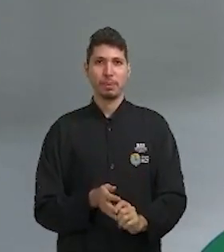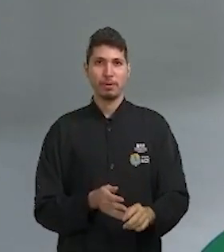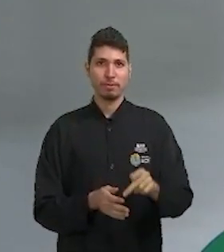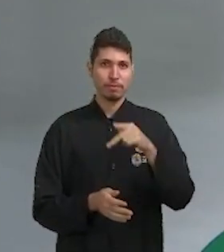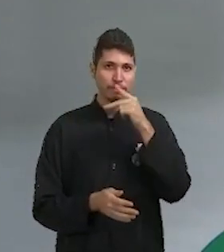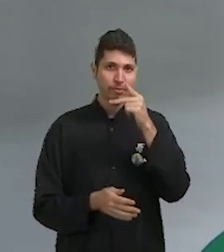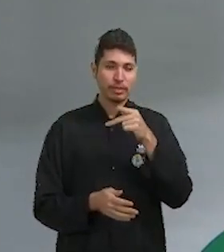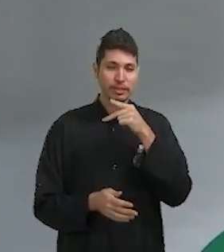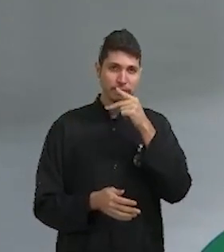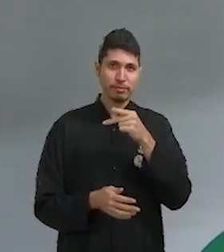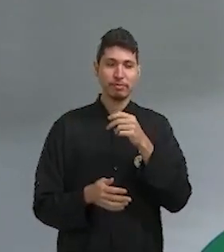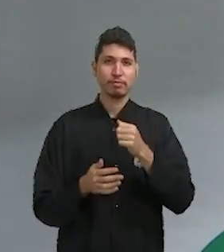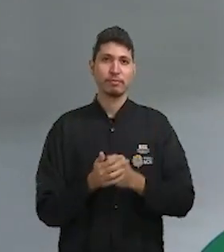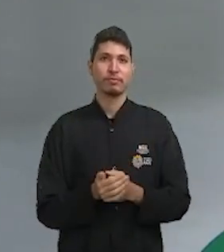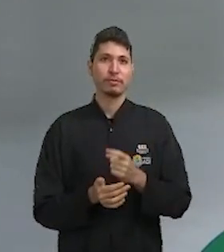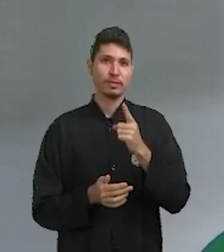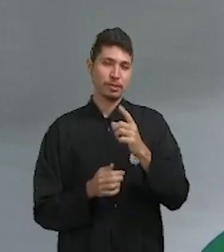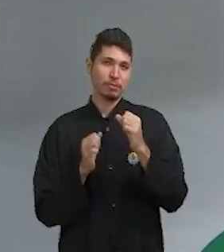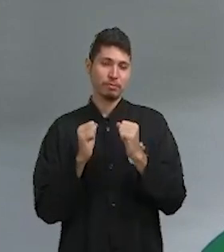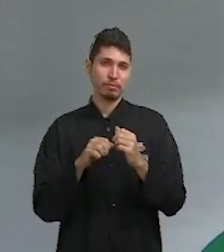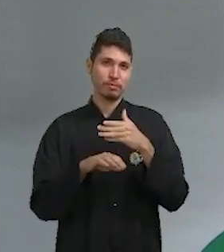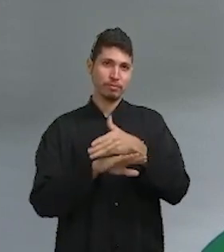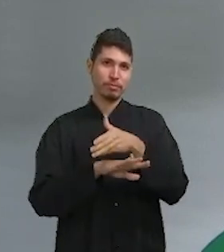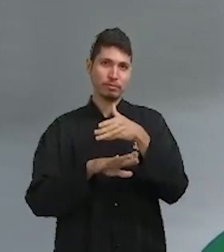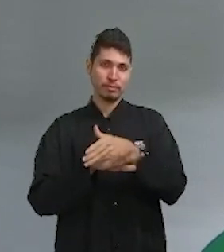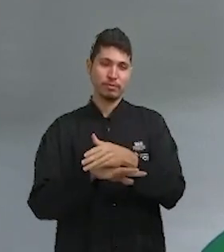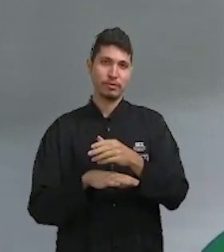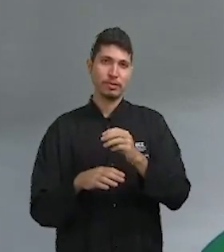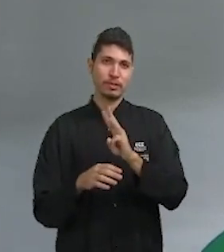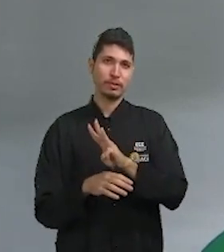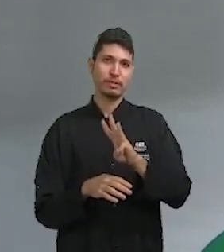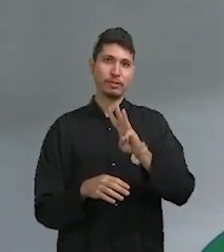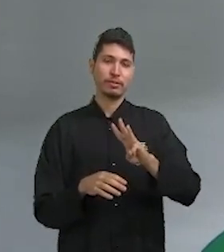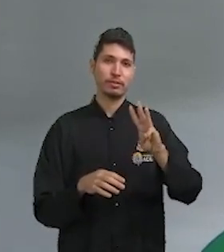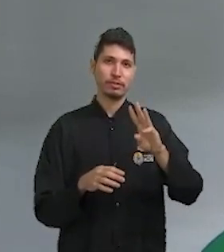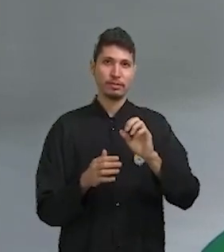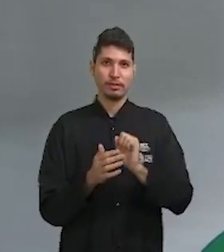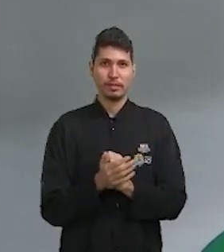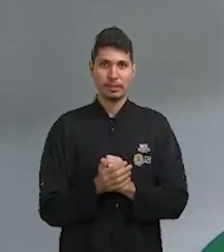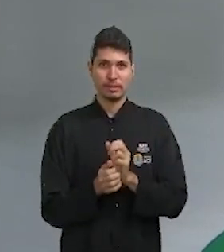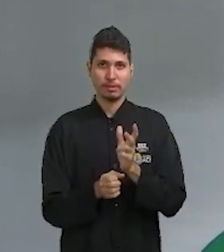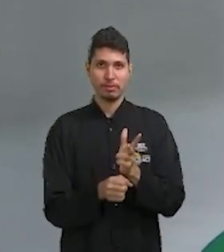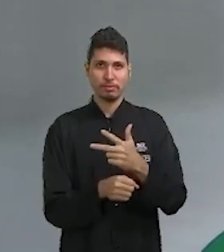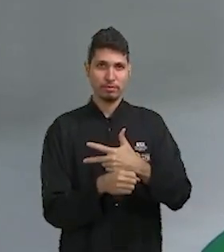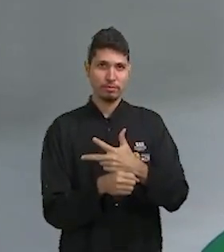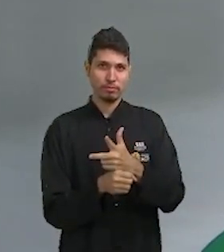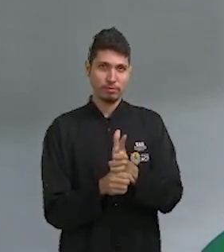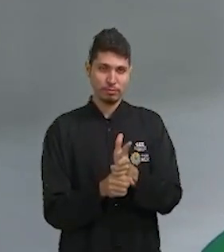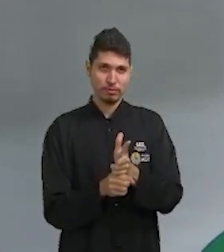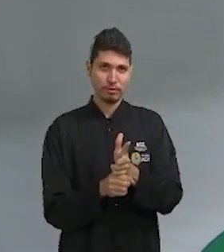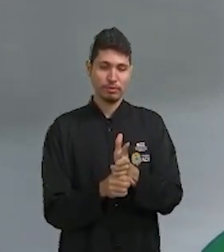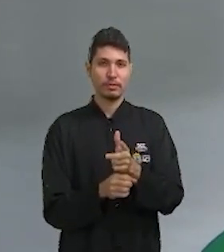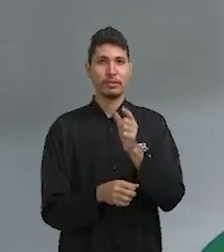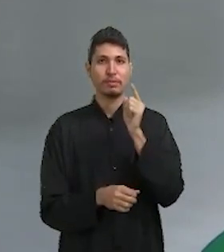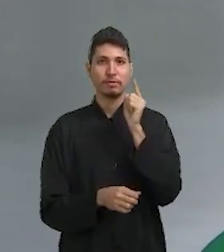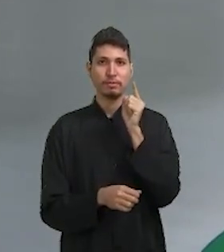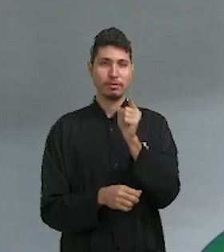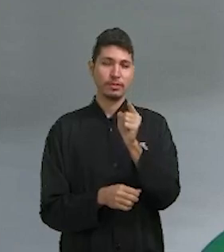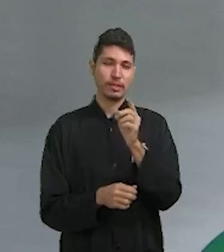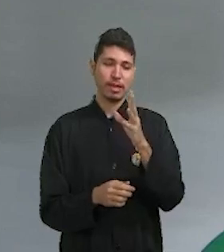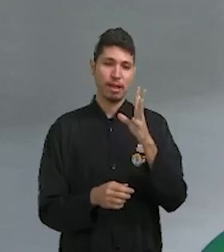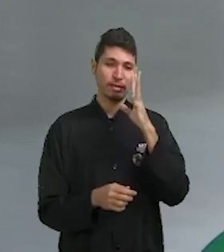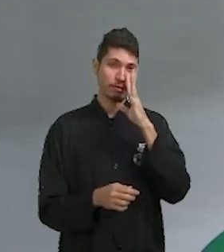pode acessar o site lá da SEMEAC e assistir novamente para facilitar mais